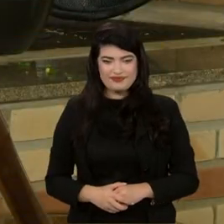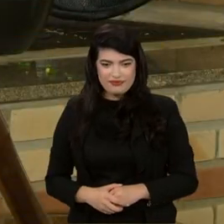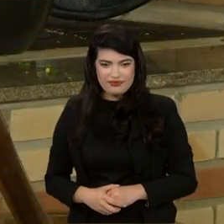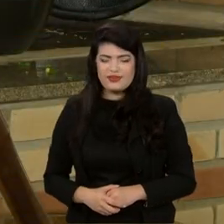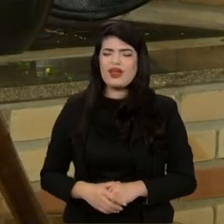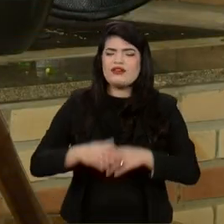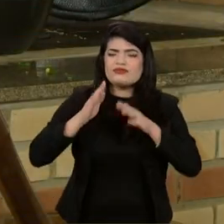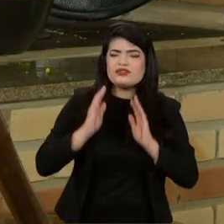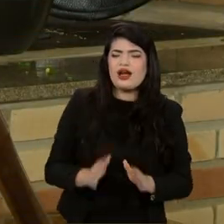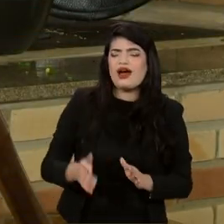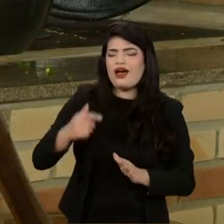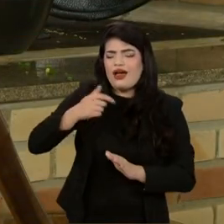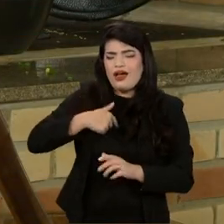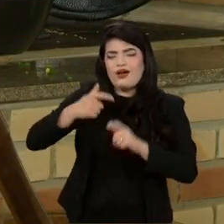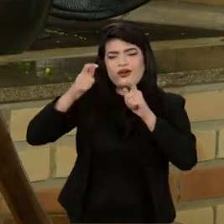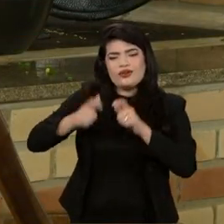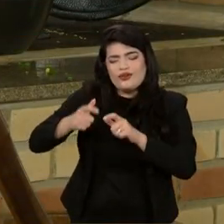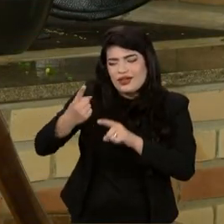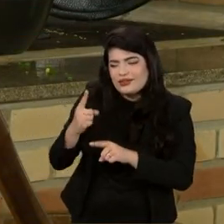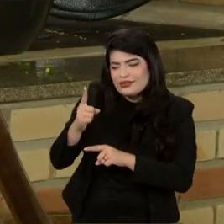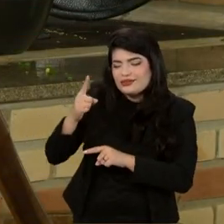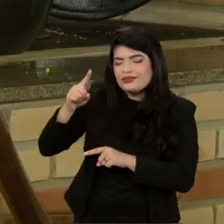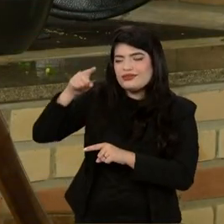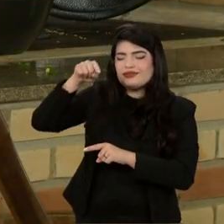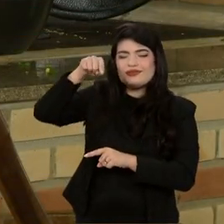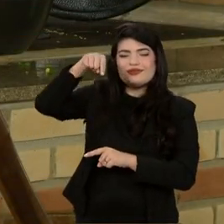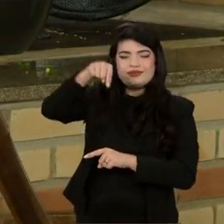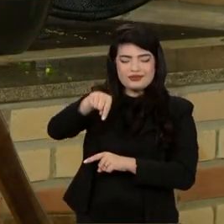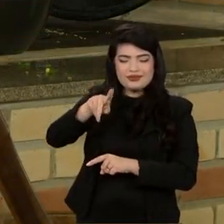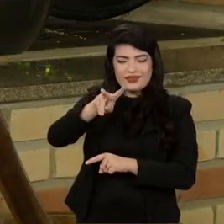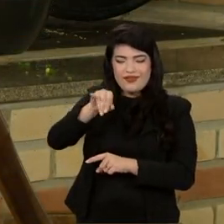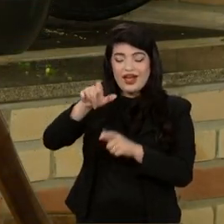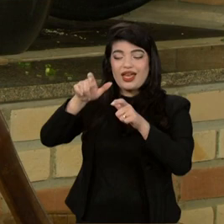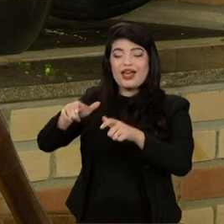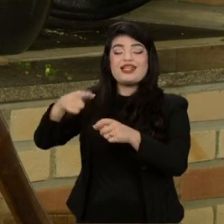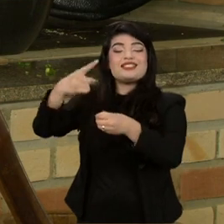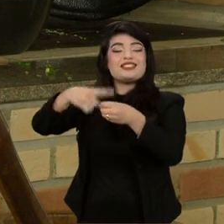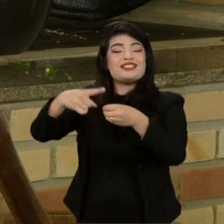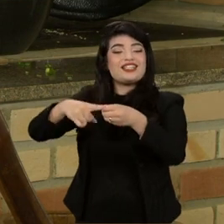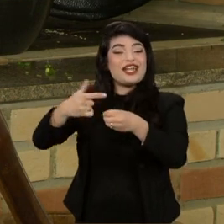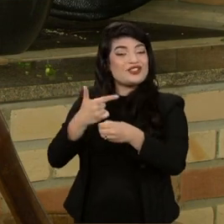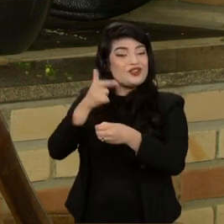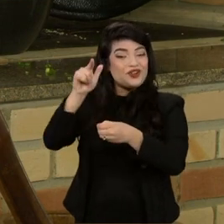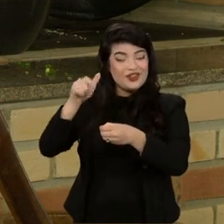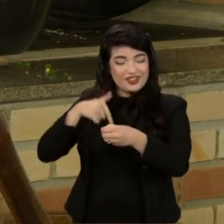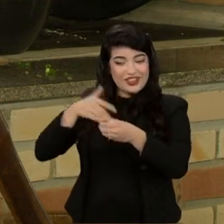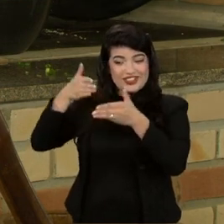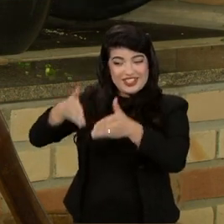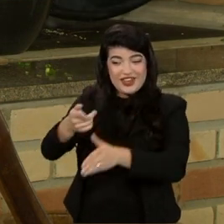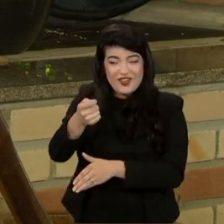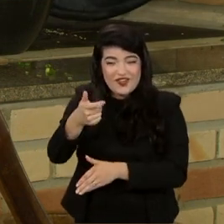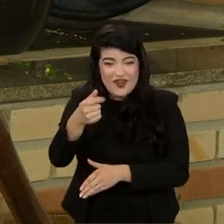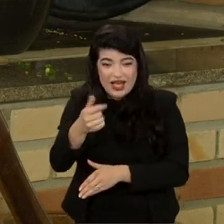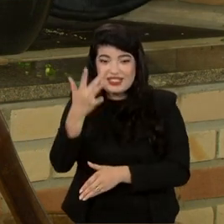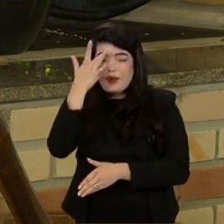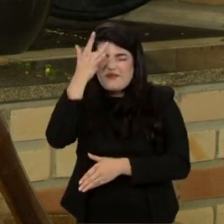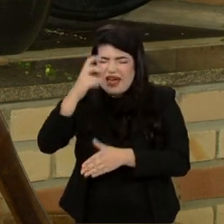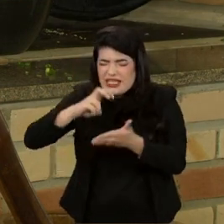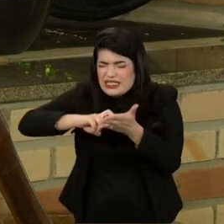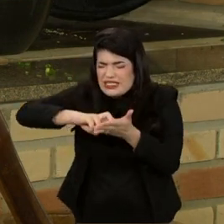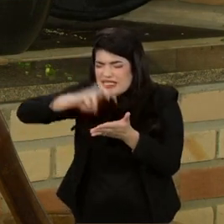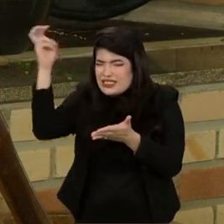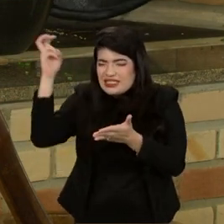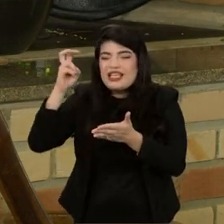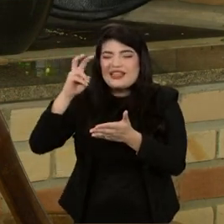Deus que eu já vou partindo, vou pousar noutra cidade. Depois de amanhã bem